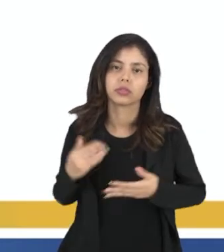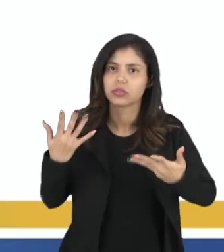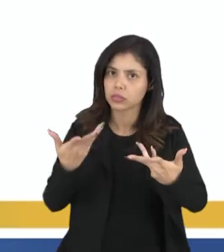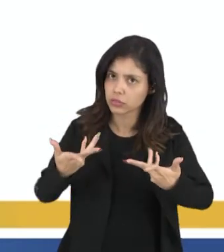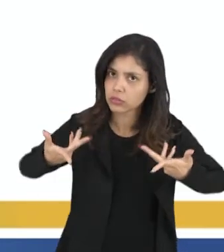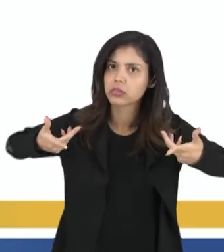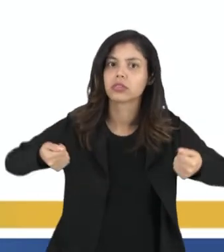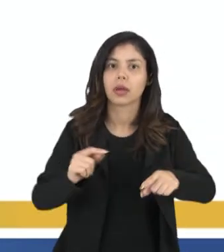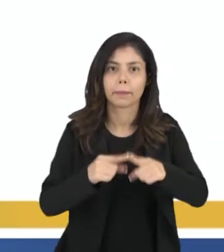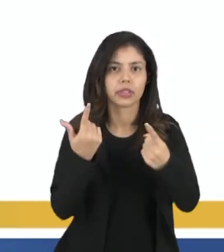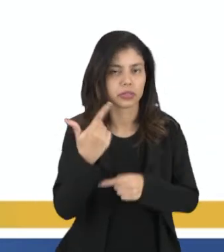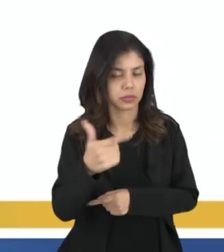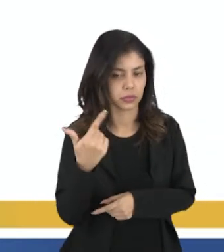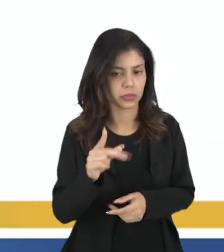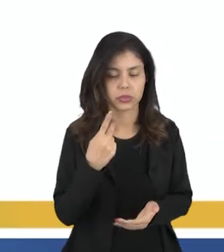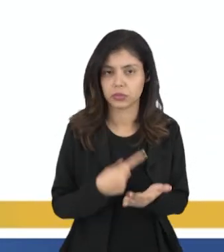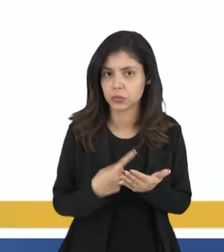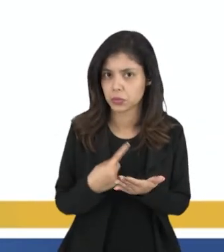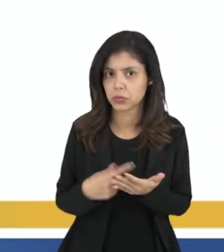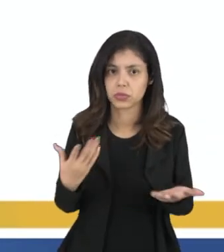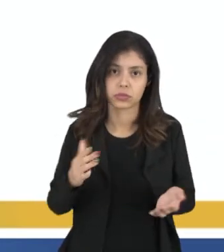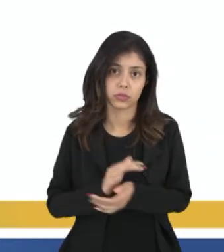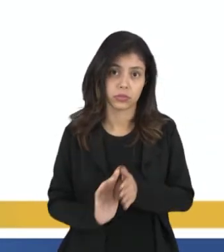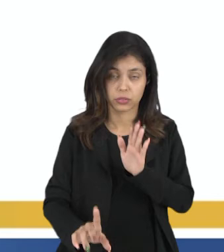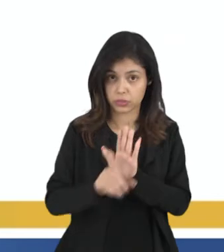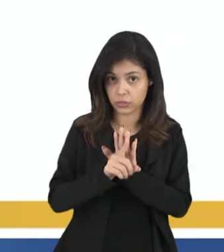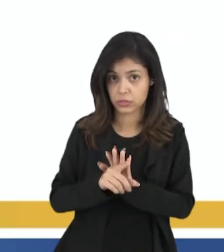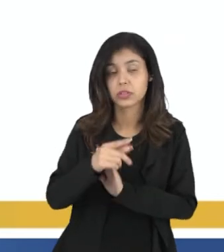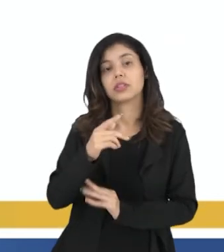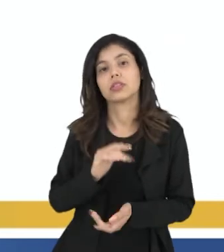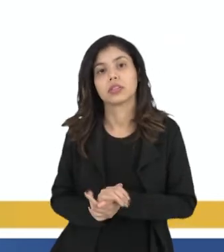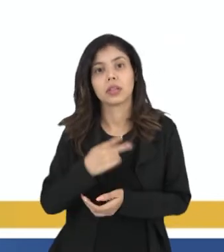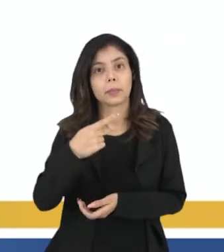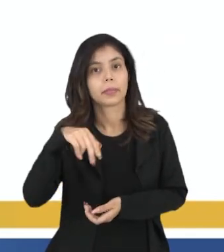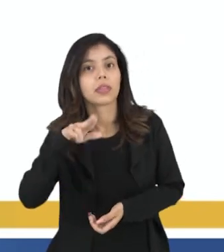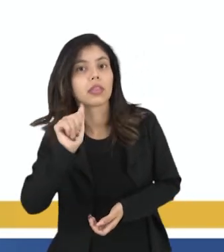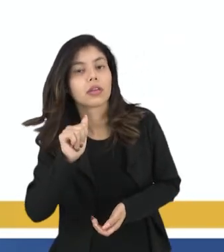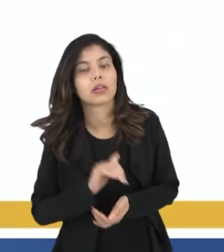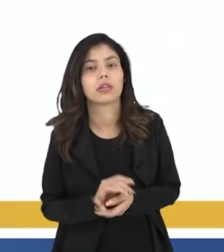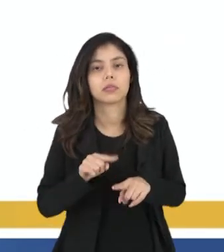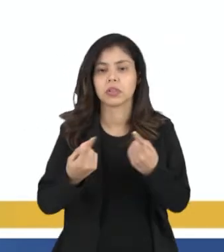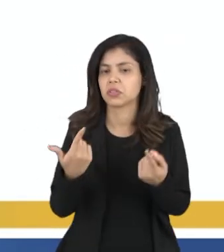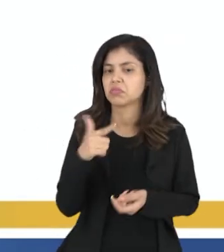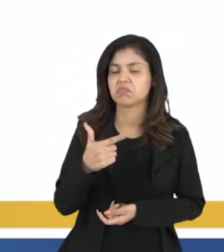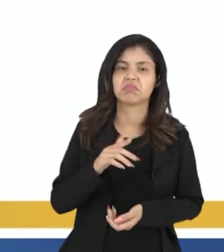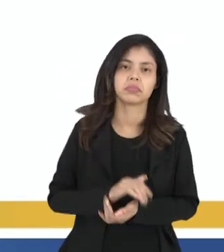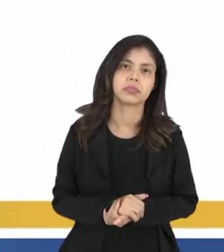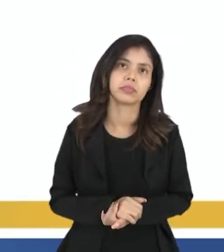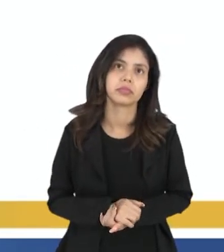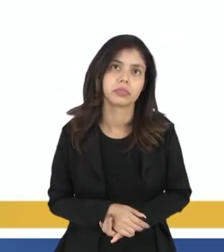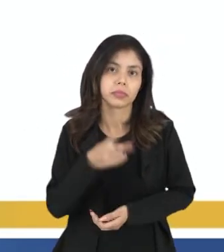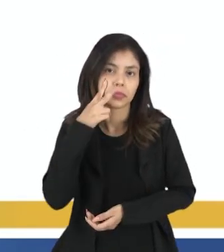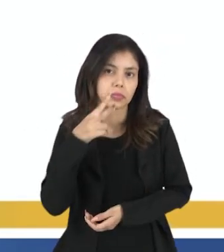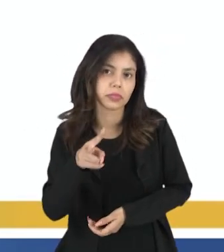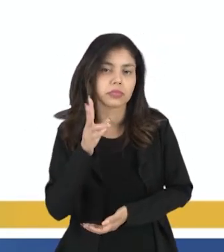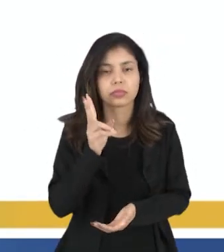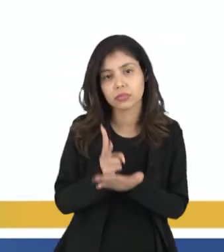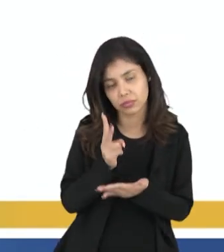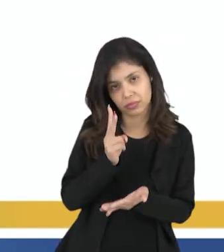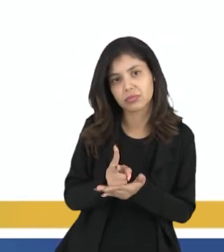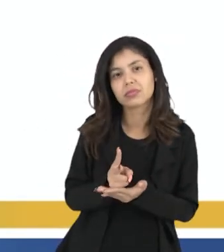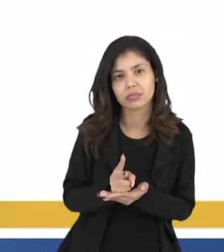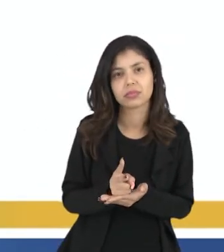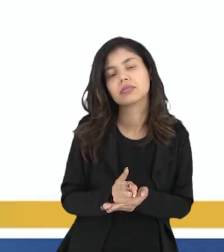habitação, mas também não há uma consulta, cria-se leis penais, mas não há uma consulta. Então a gente vê